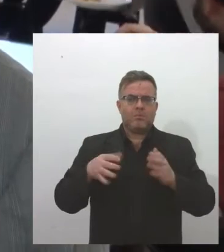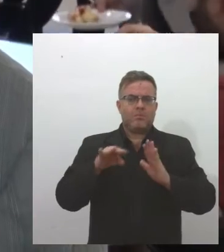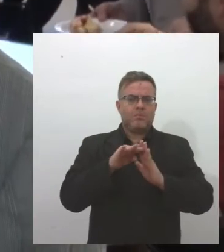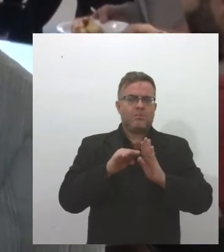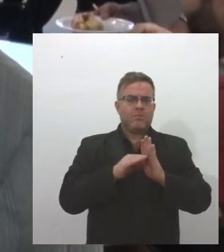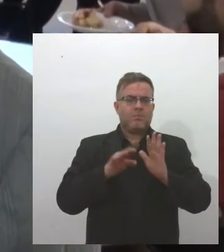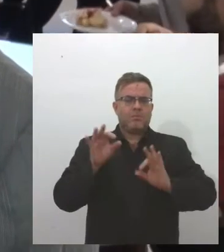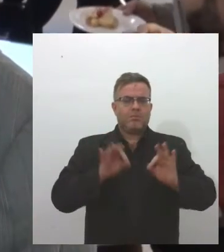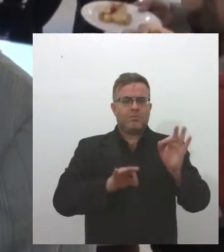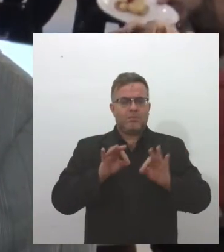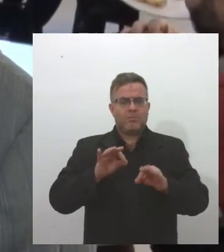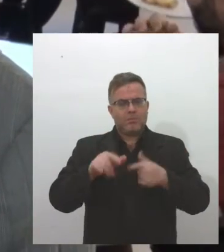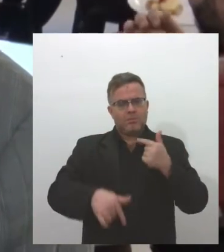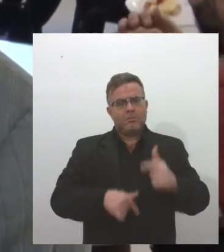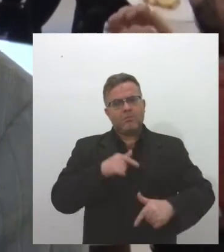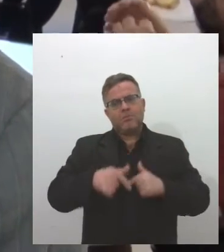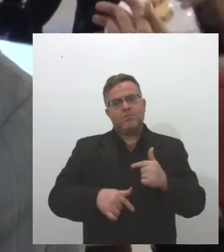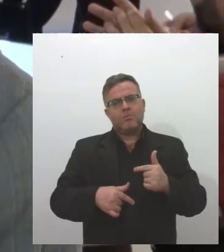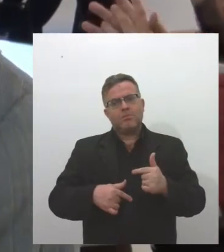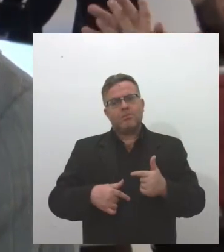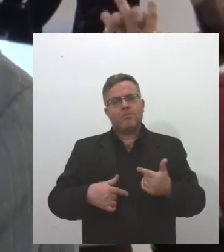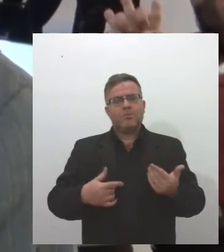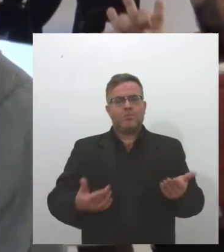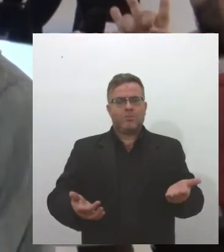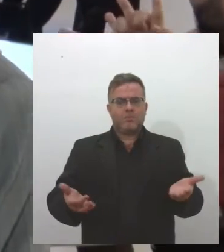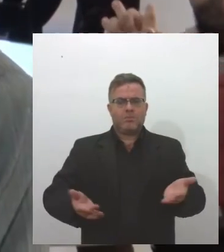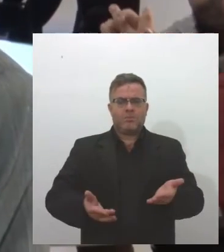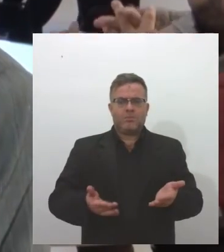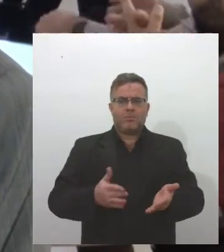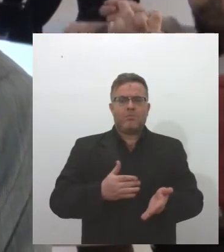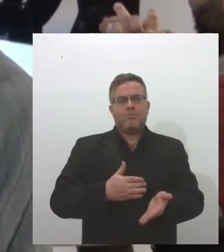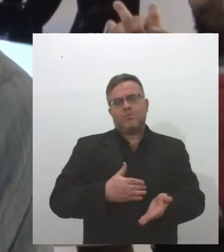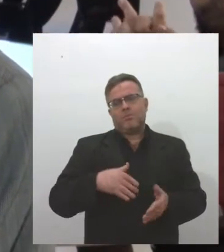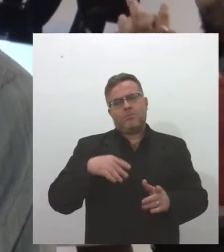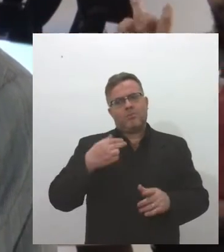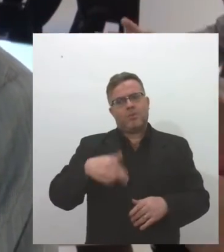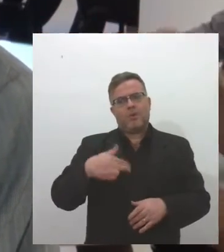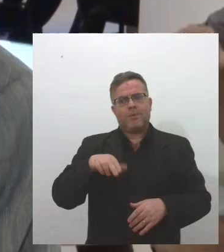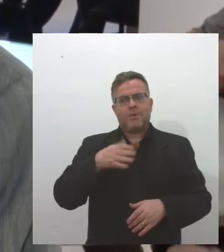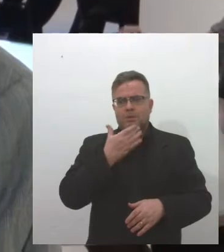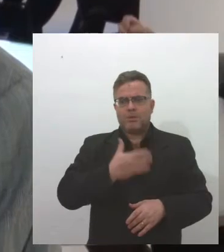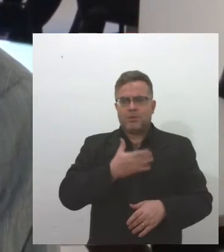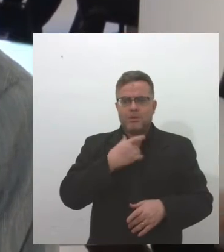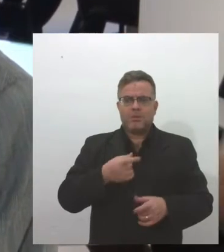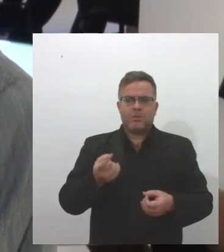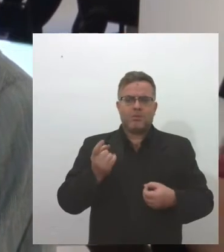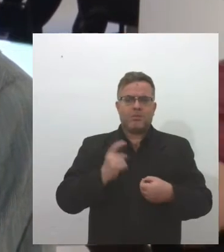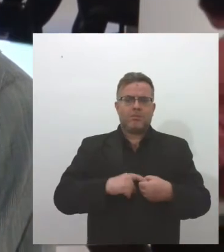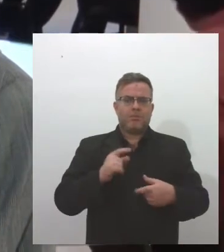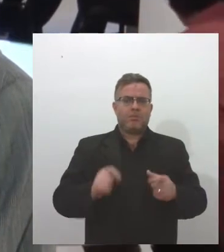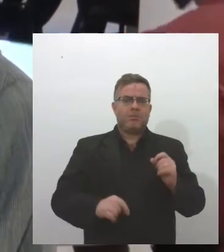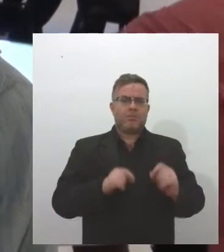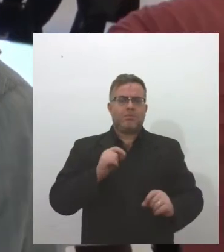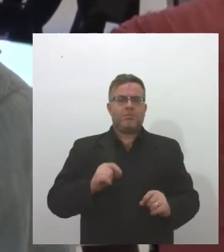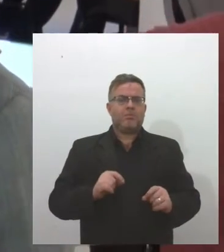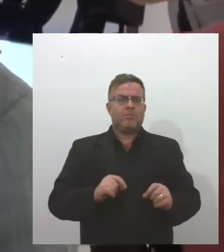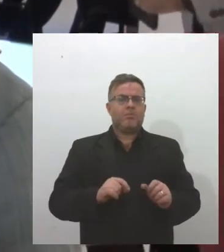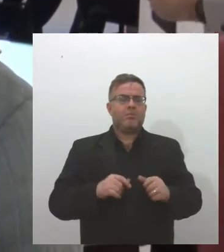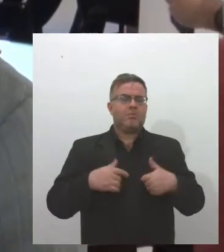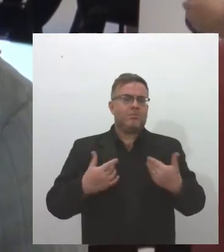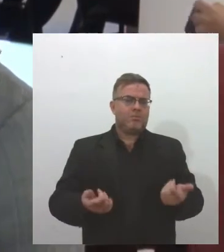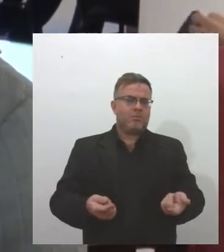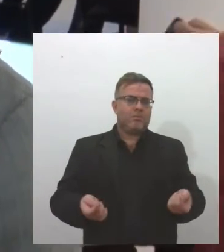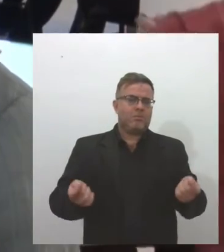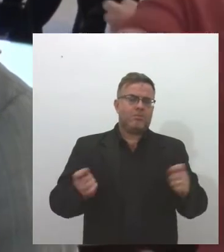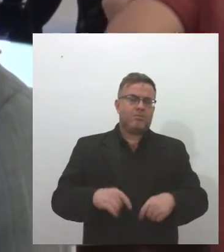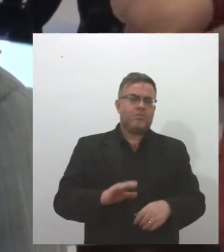para um trabalho que será feito a partir agora de novembro, dezembro, para a retomada após a pandemia, para que